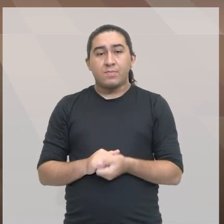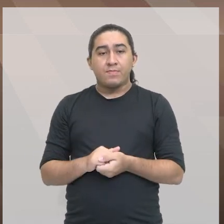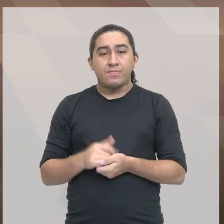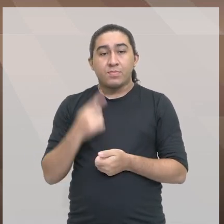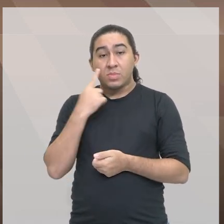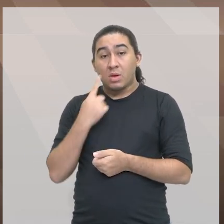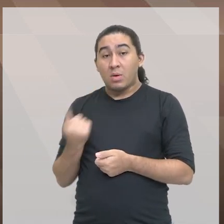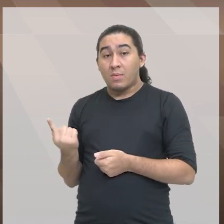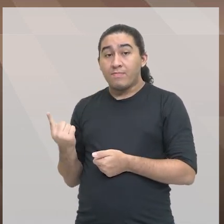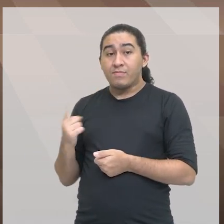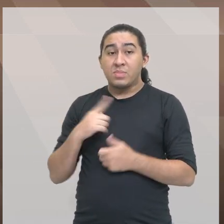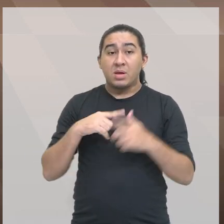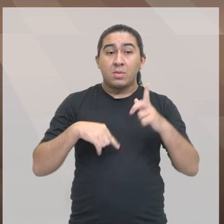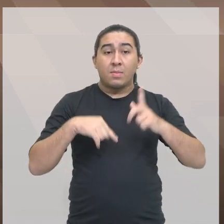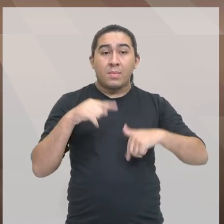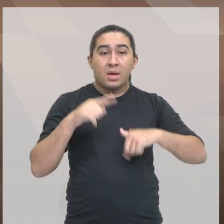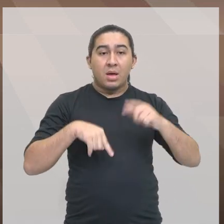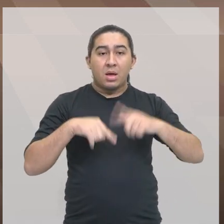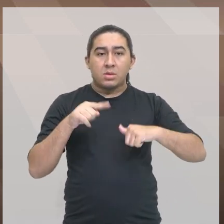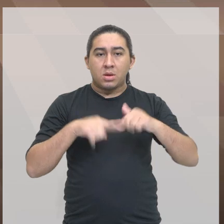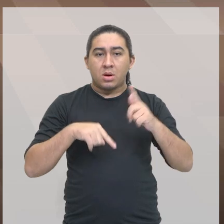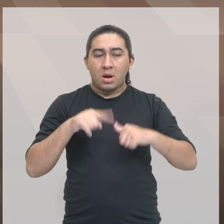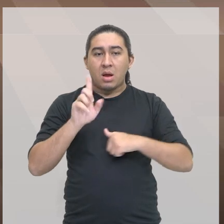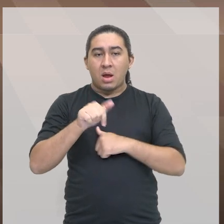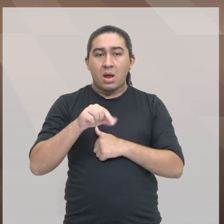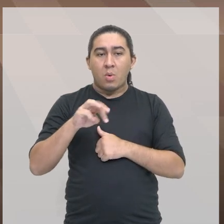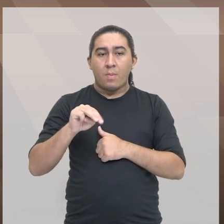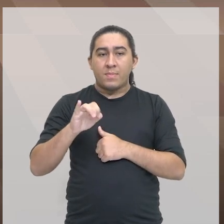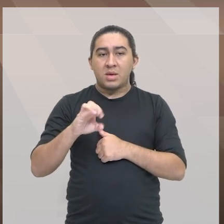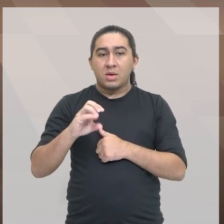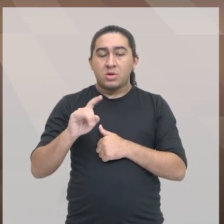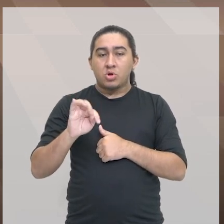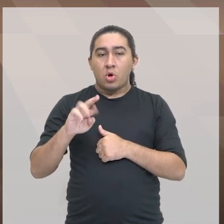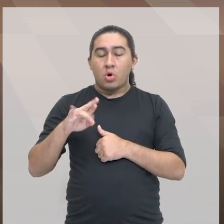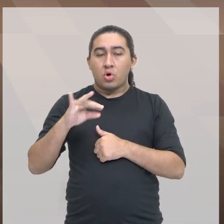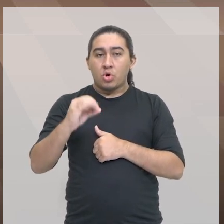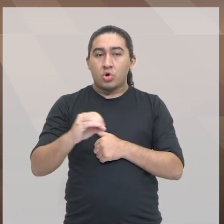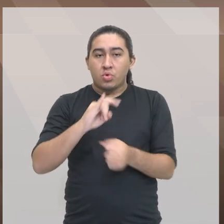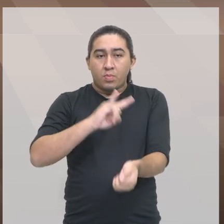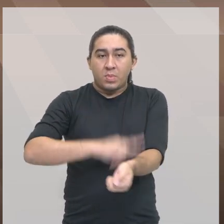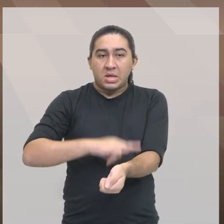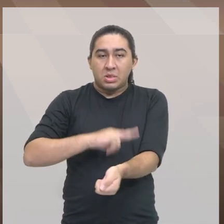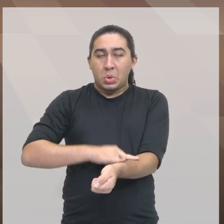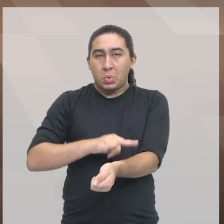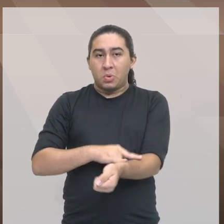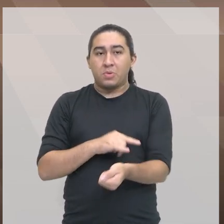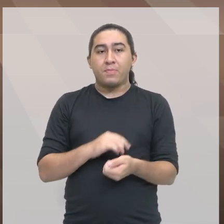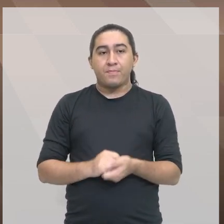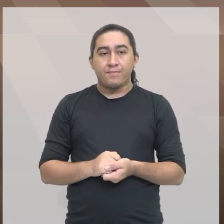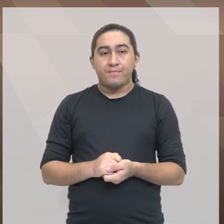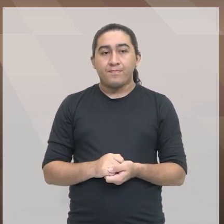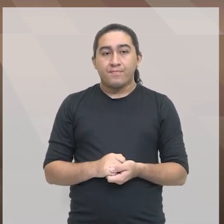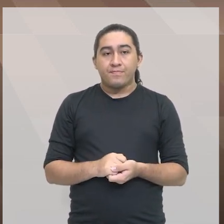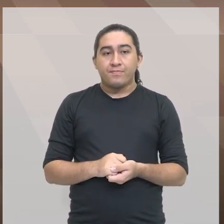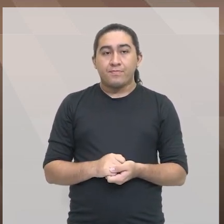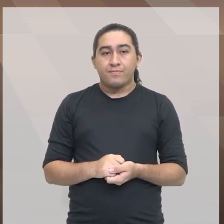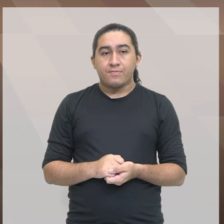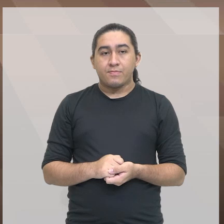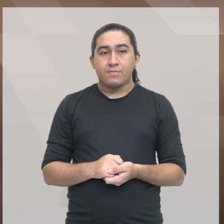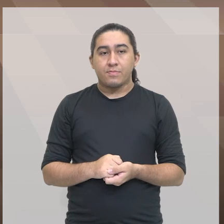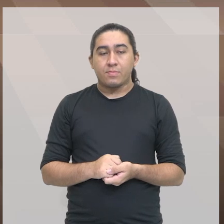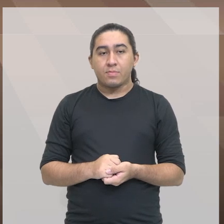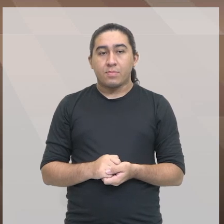nós temos um objeto, certo? Que é um mictório. Então, essas obras, elas questionam